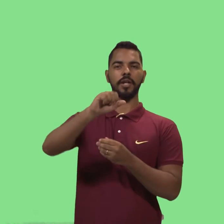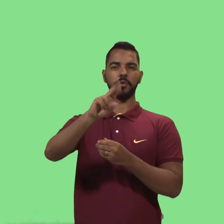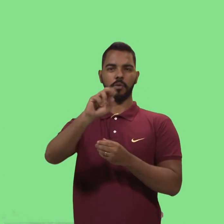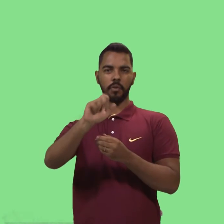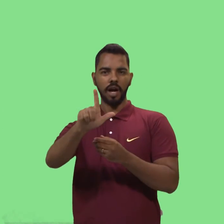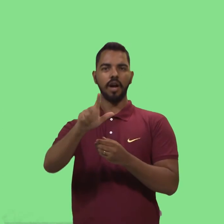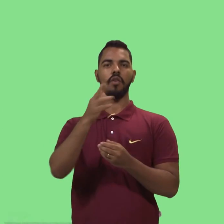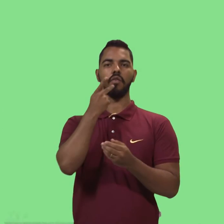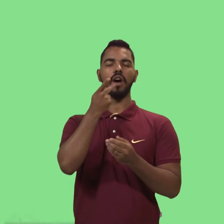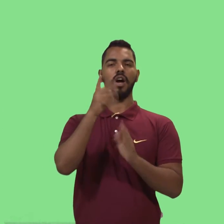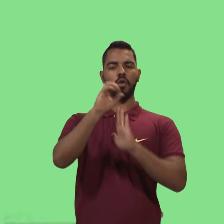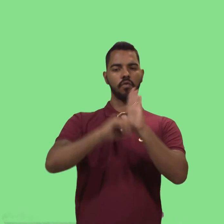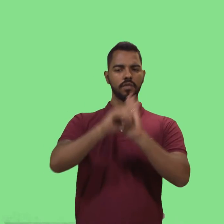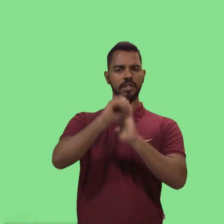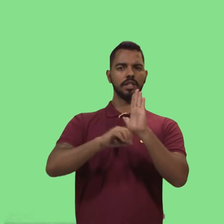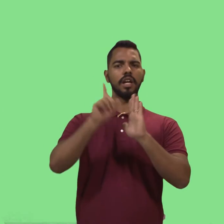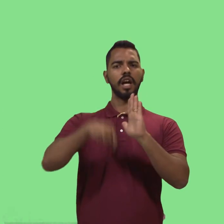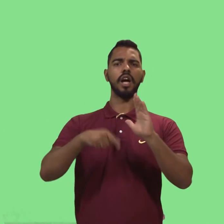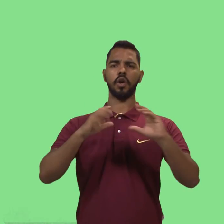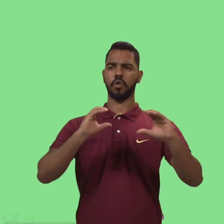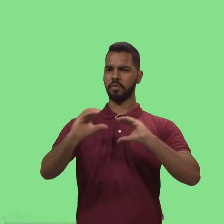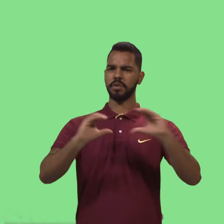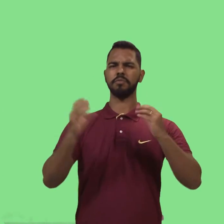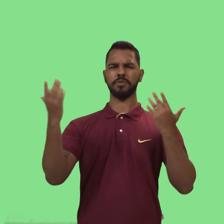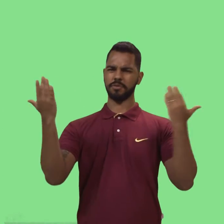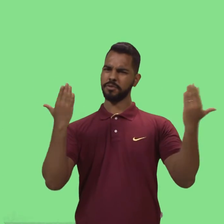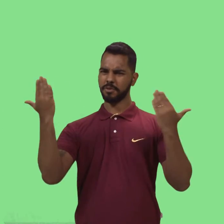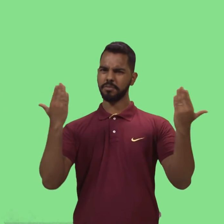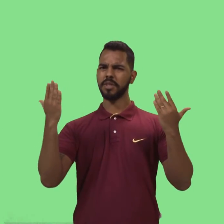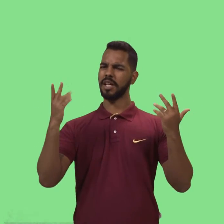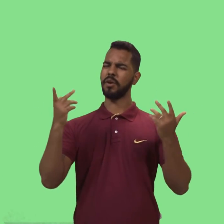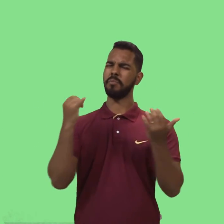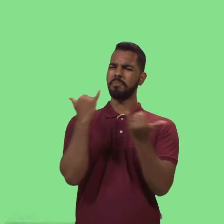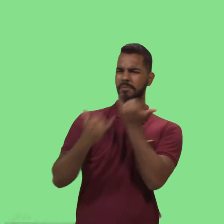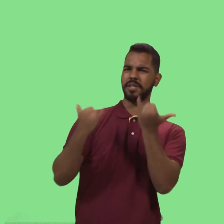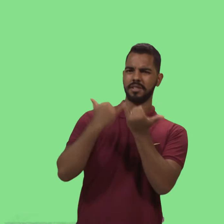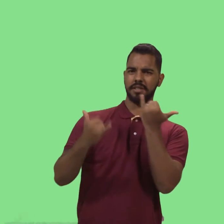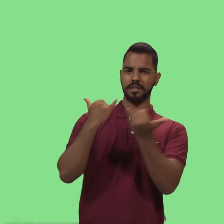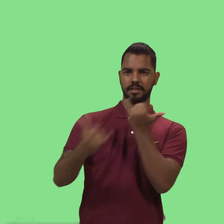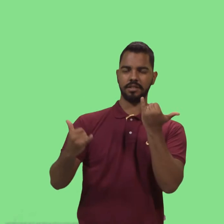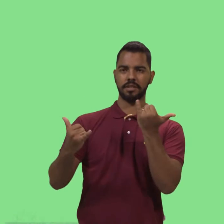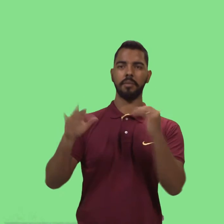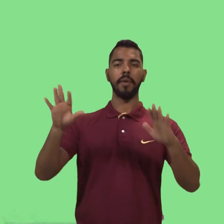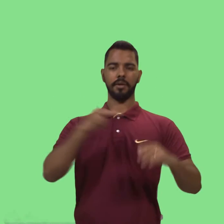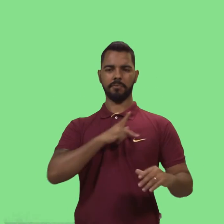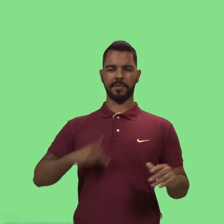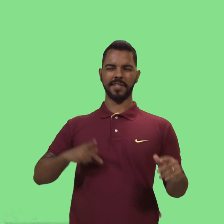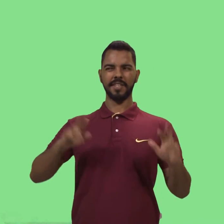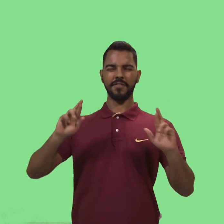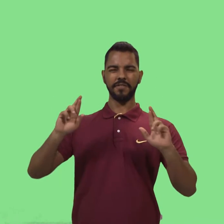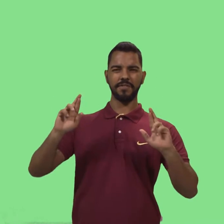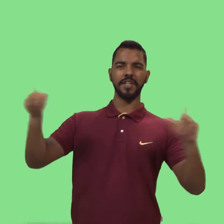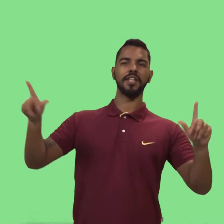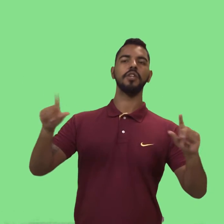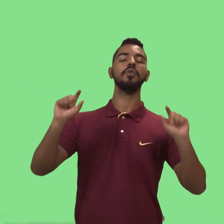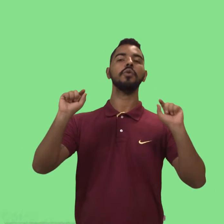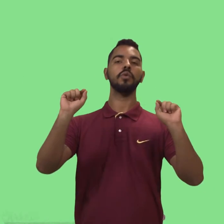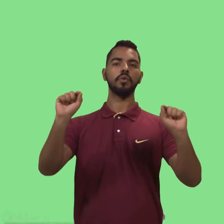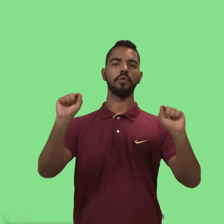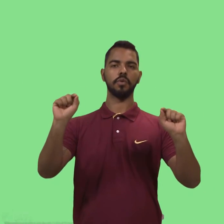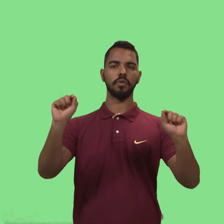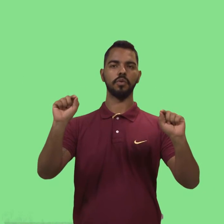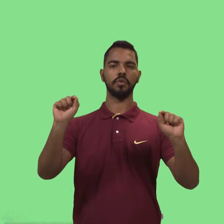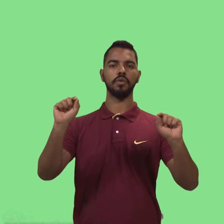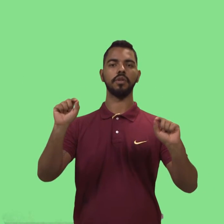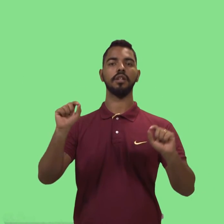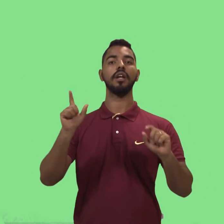são modalidades de comunicação oficial praticamente idênticas. A única diferença entre eles é que o aviso é expedido exclusivamente